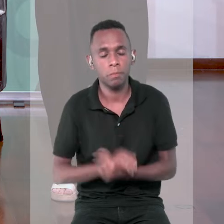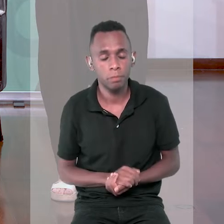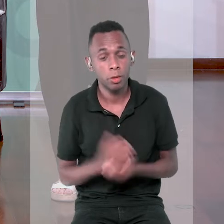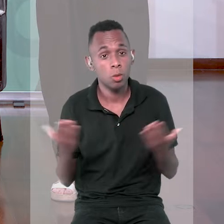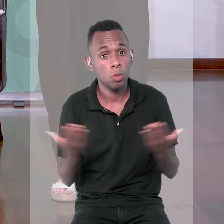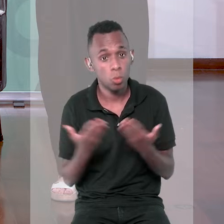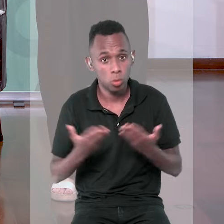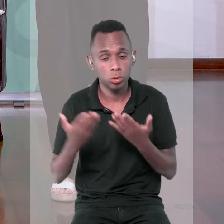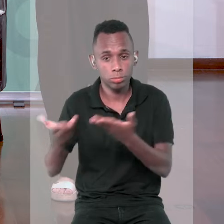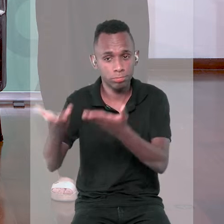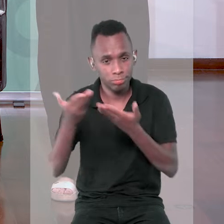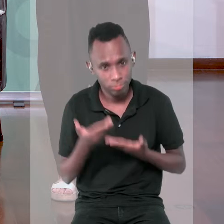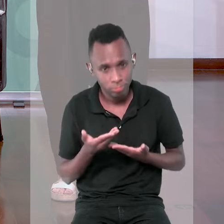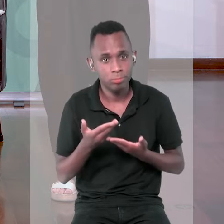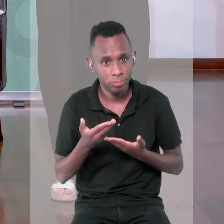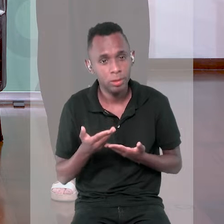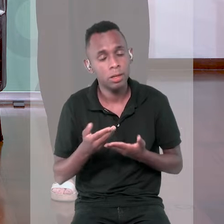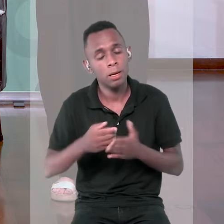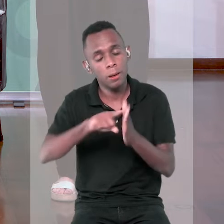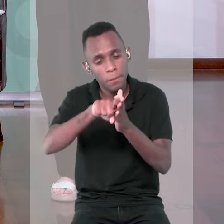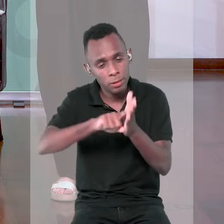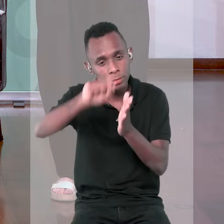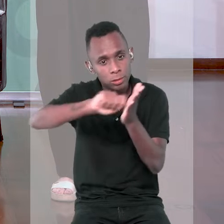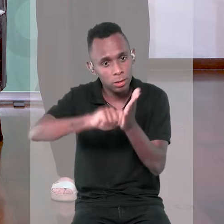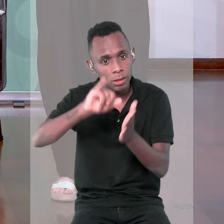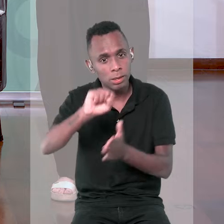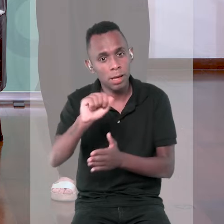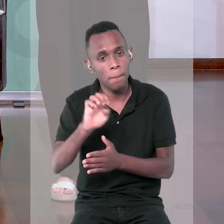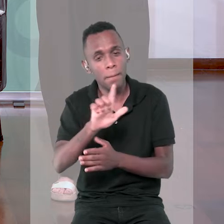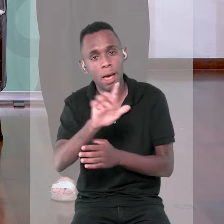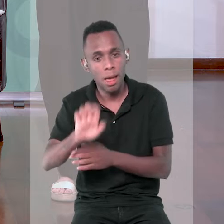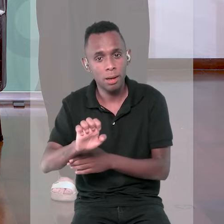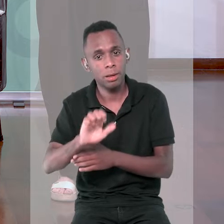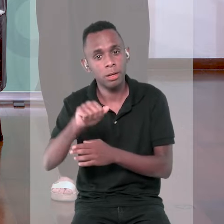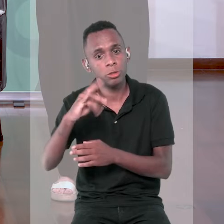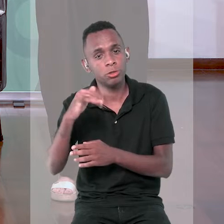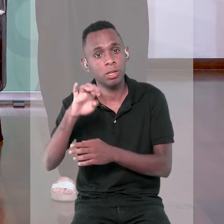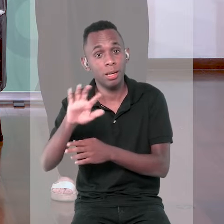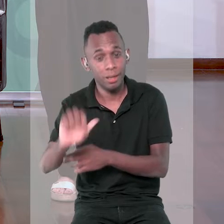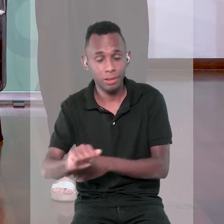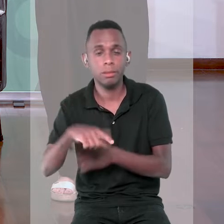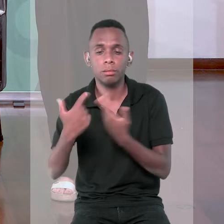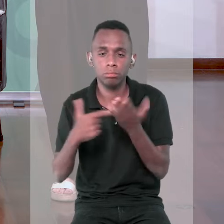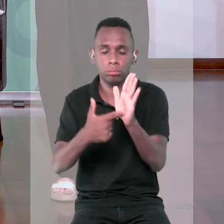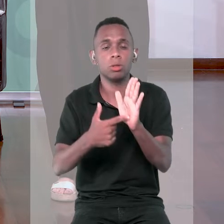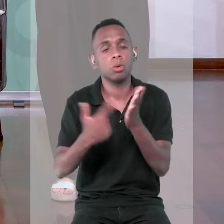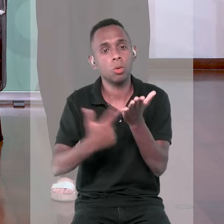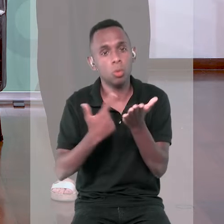Hoje recebemos a escritora e pesquisadora Isabelle Anchieta, para o debate e o lançamento do